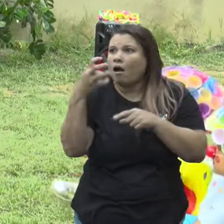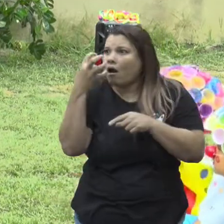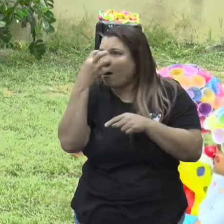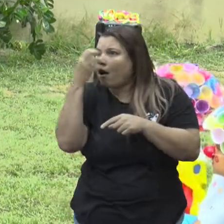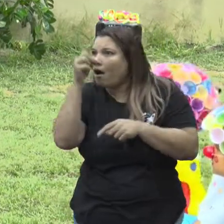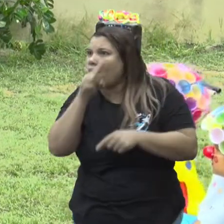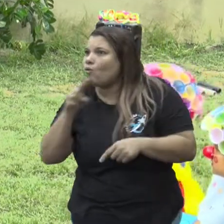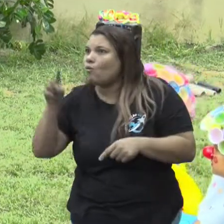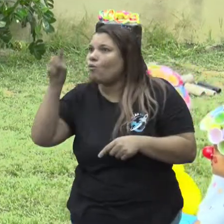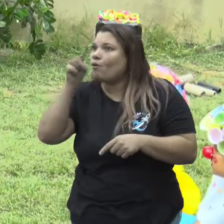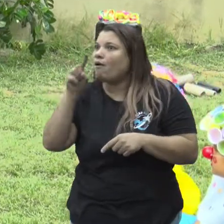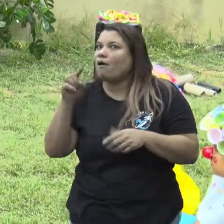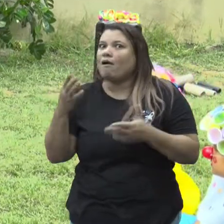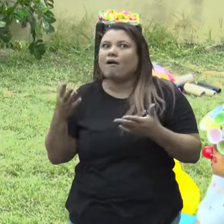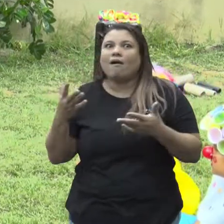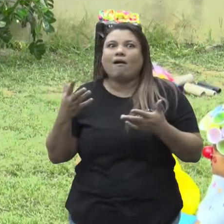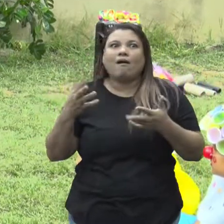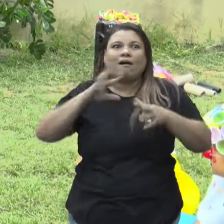aqui?